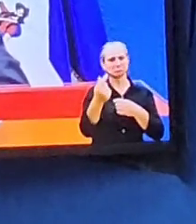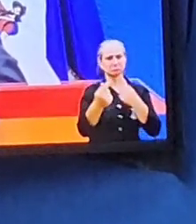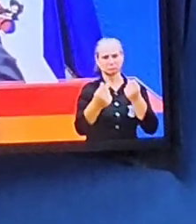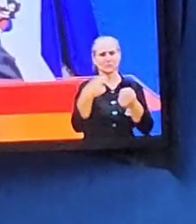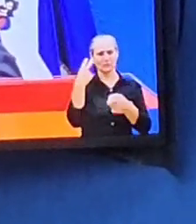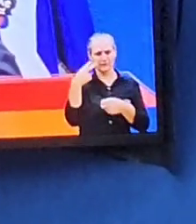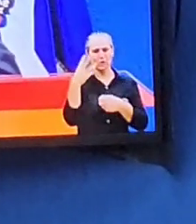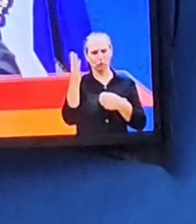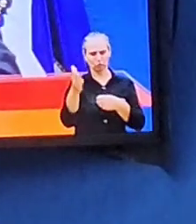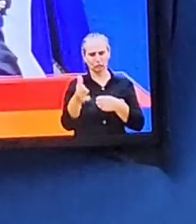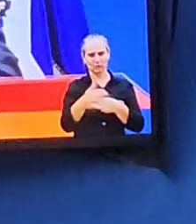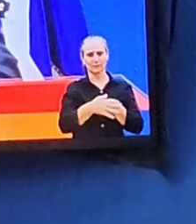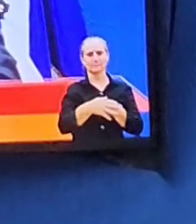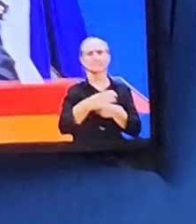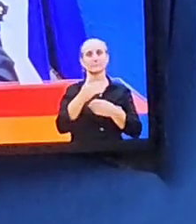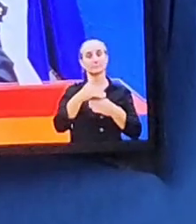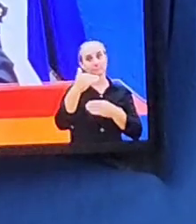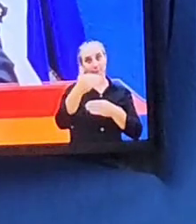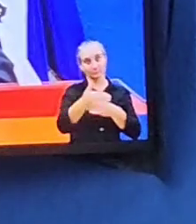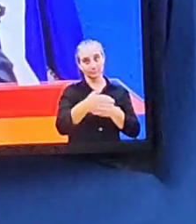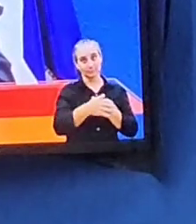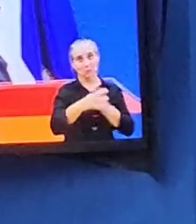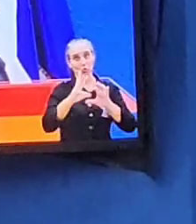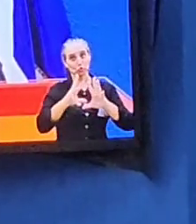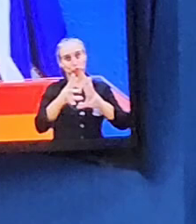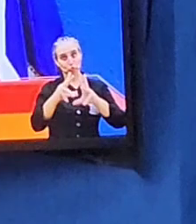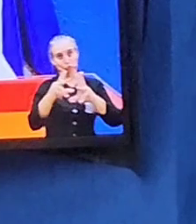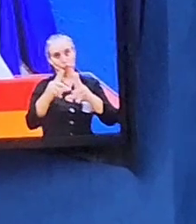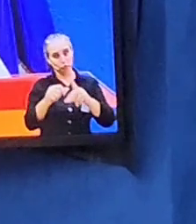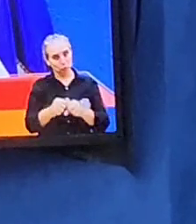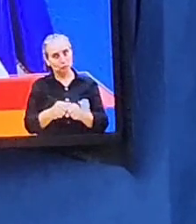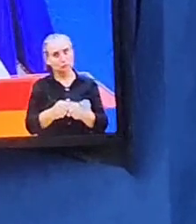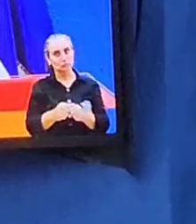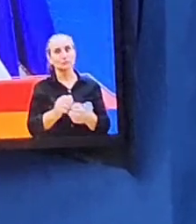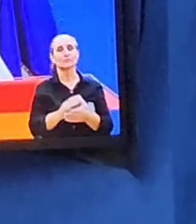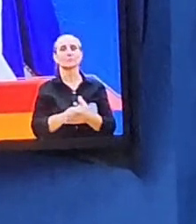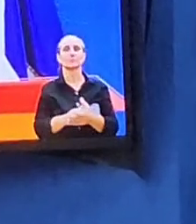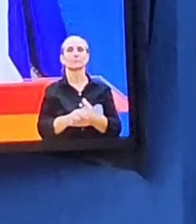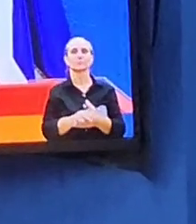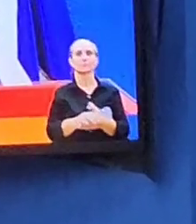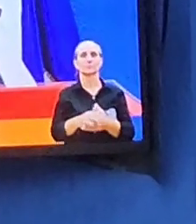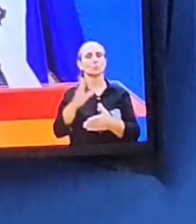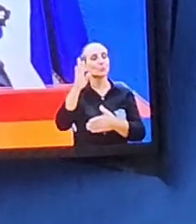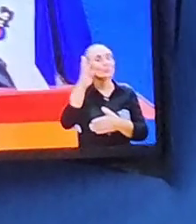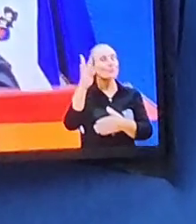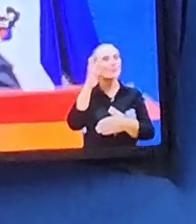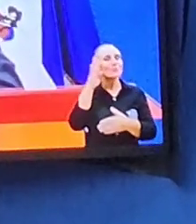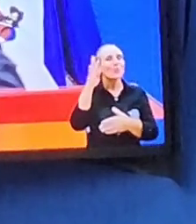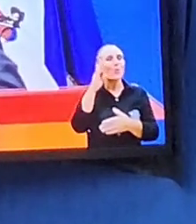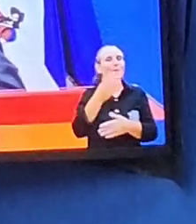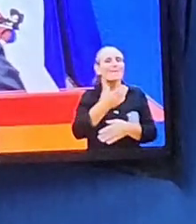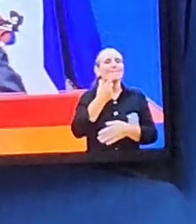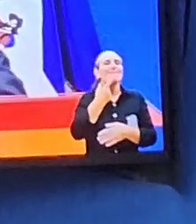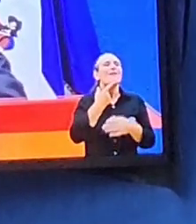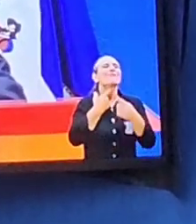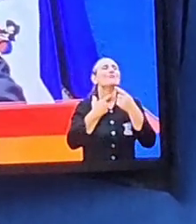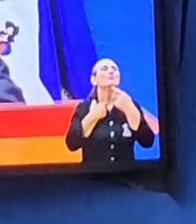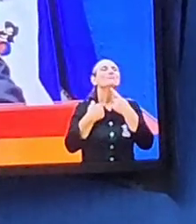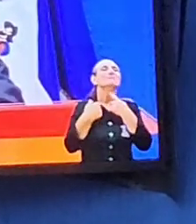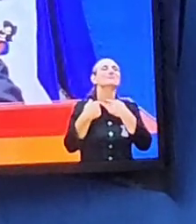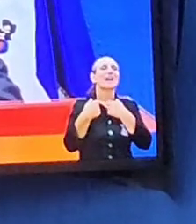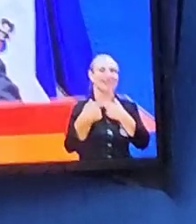reeleição, e os demais, todos acalentando um certo sonho, uma vontade de exercer